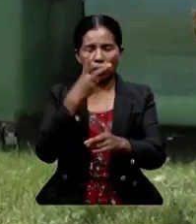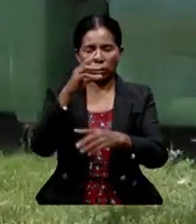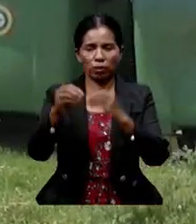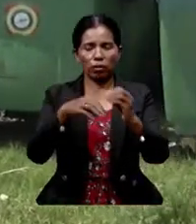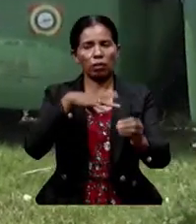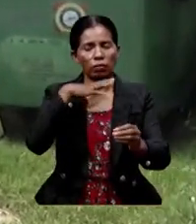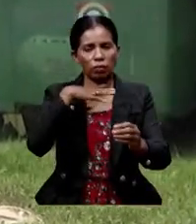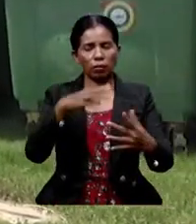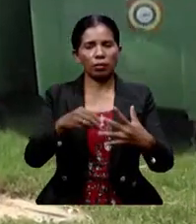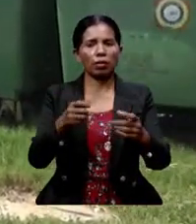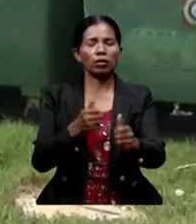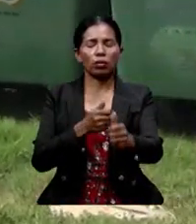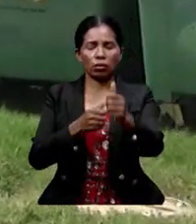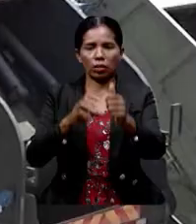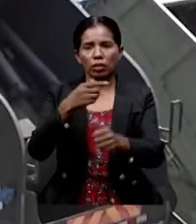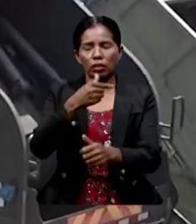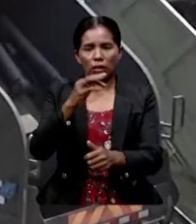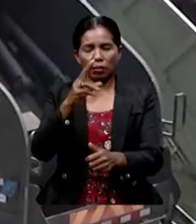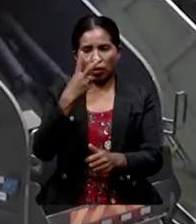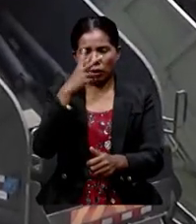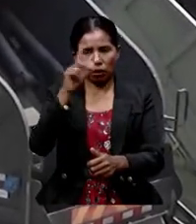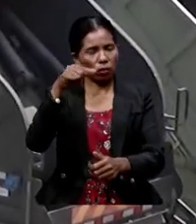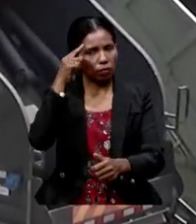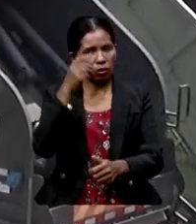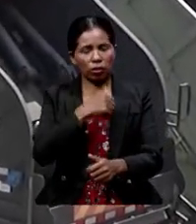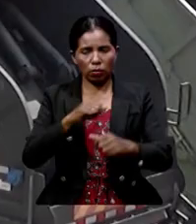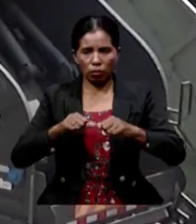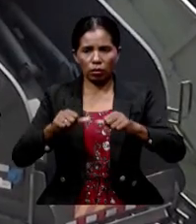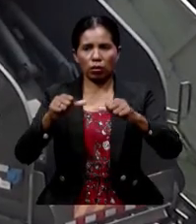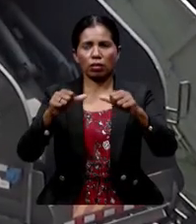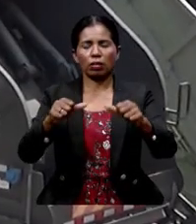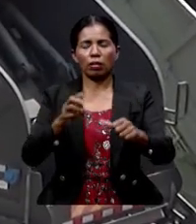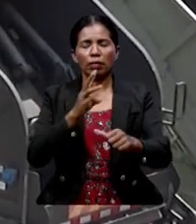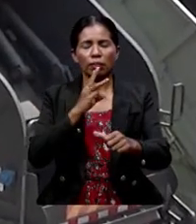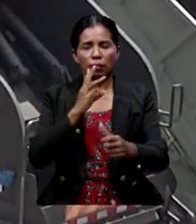lixo plástico, mas beto e observação de Yemeni, governo RASIC se continua a usar aqua